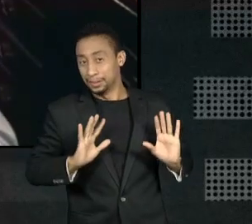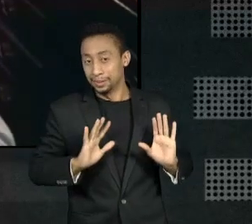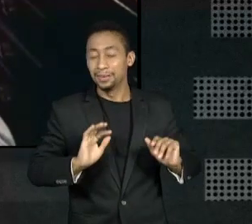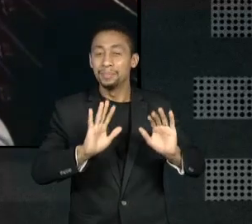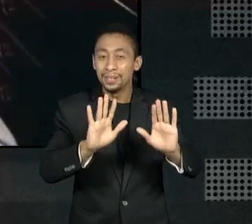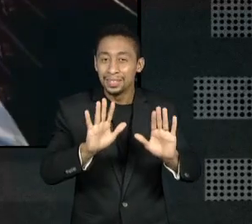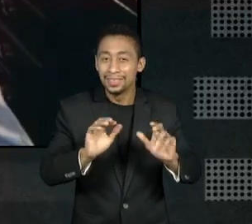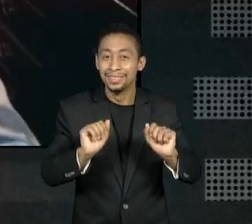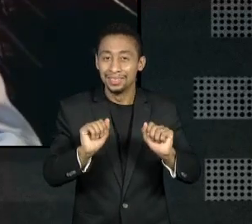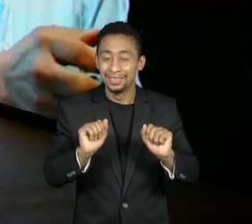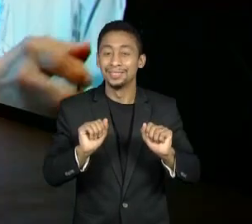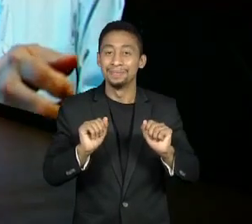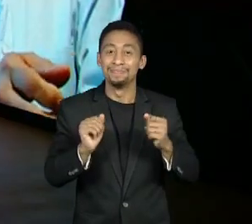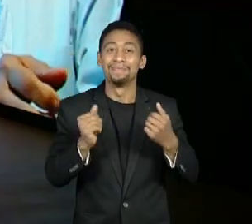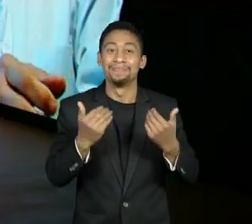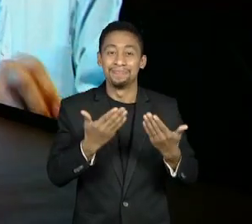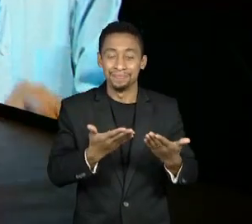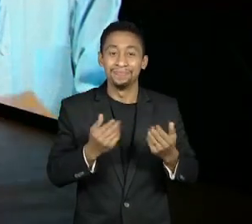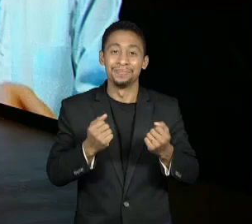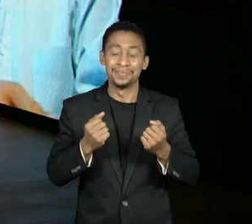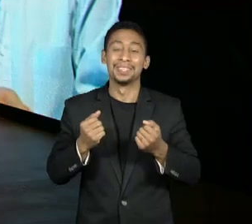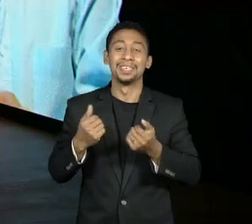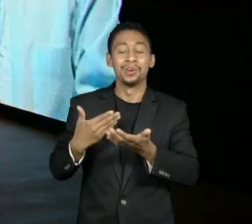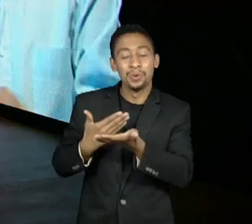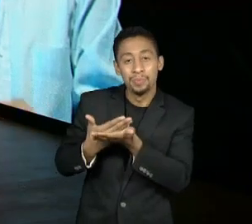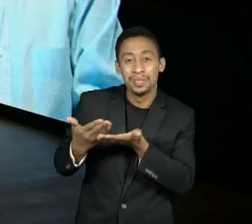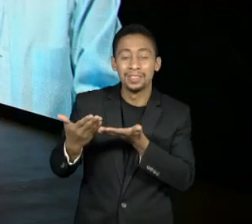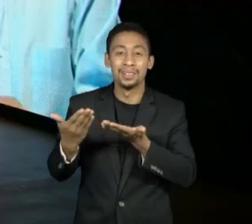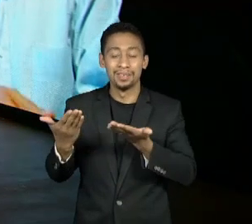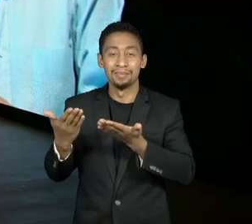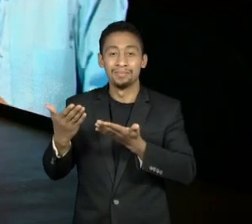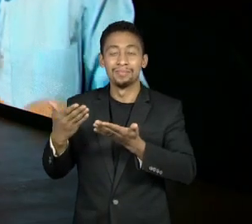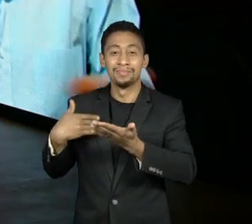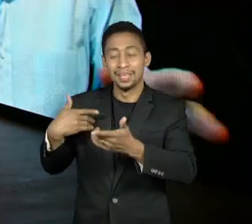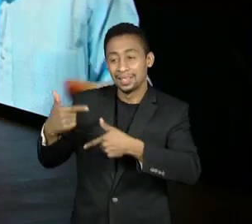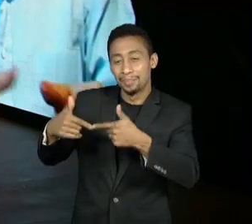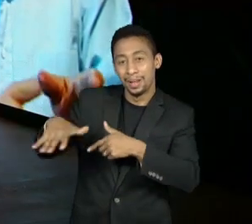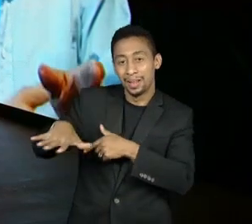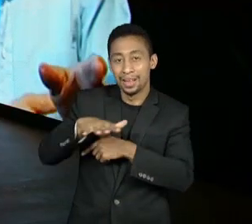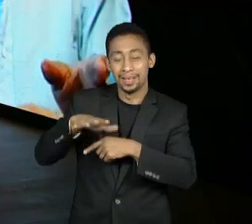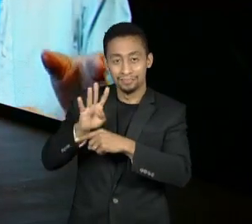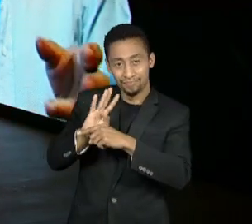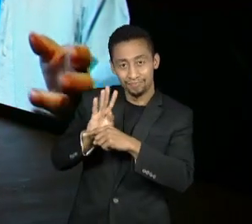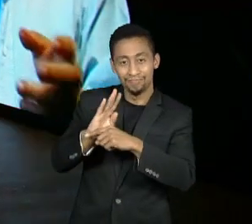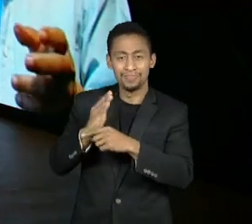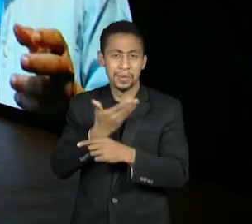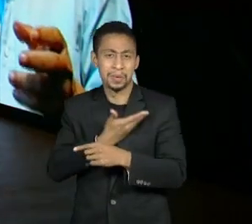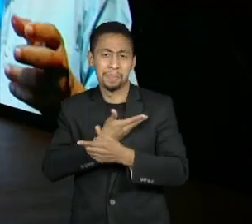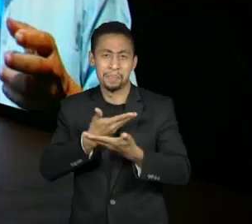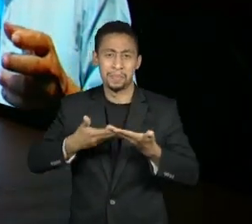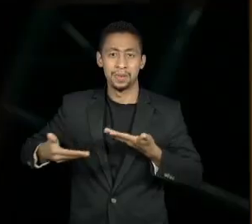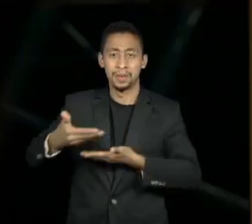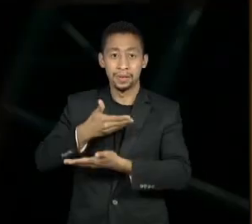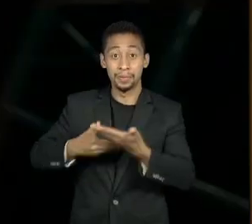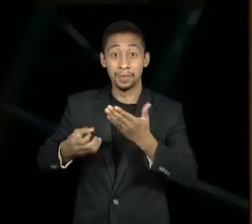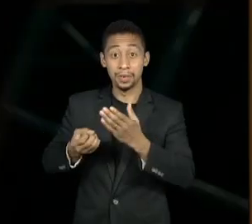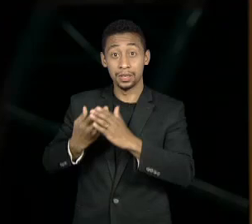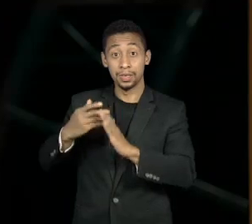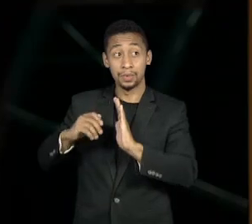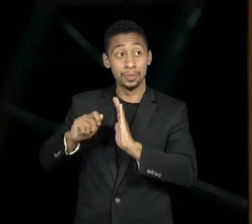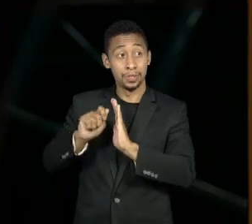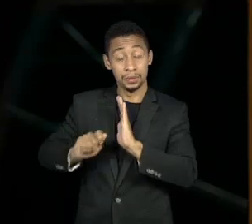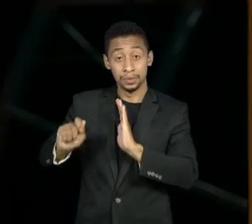Acontece que eu, depois de começar a desenhar história em quadrinhos, tudo mais, eu e mais alguns colegas criamos uma associação de